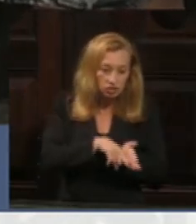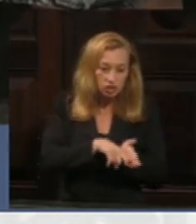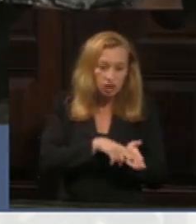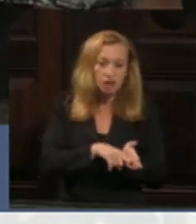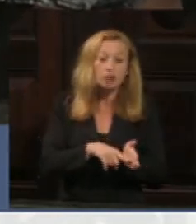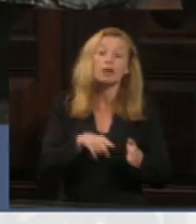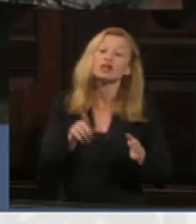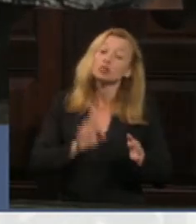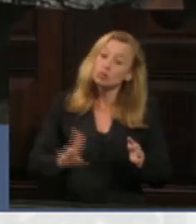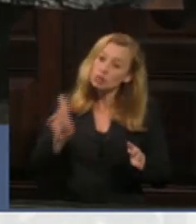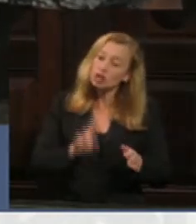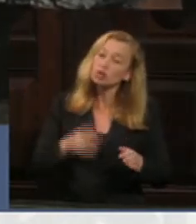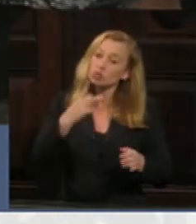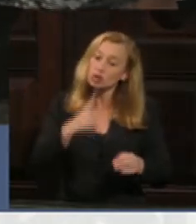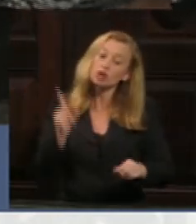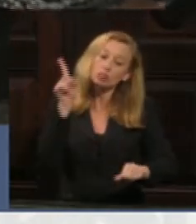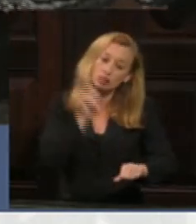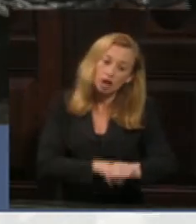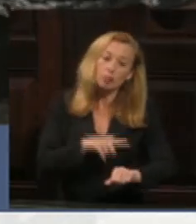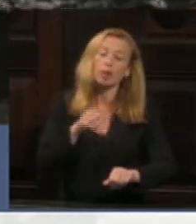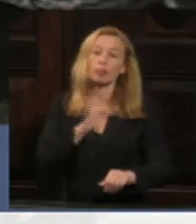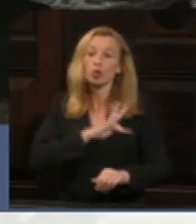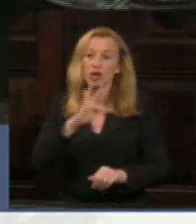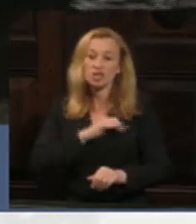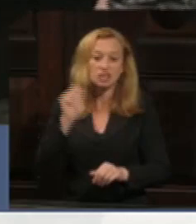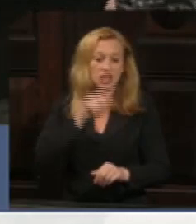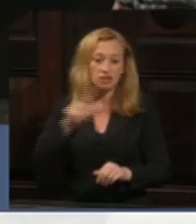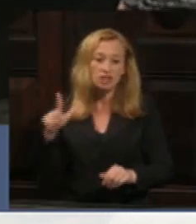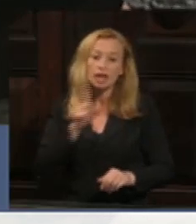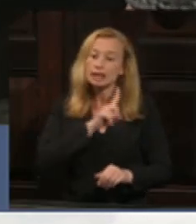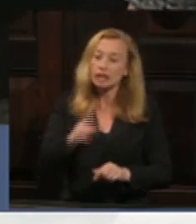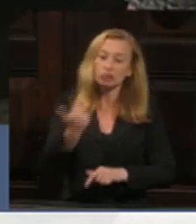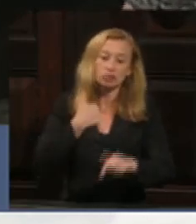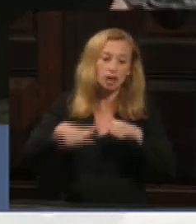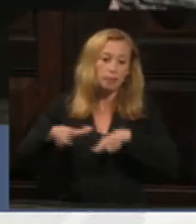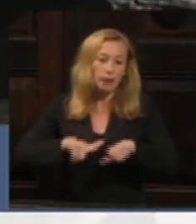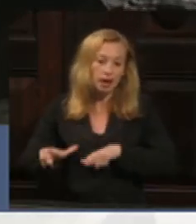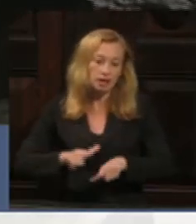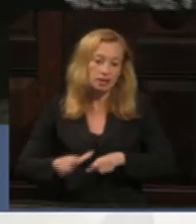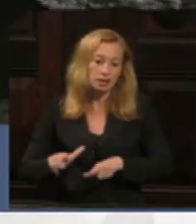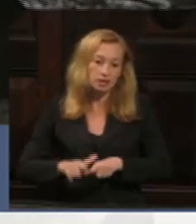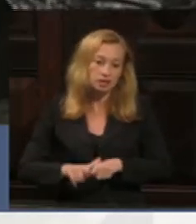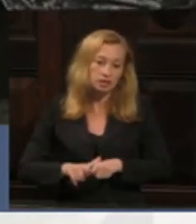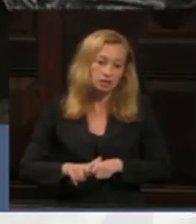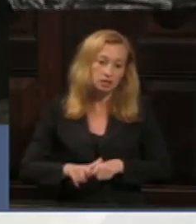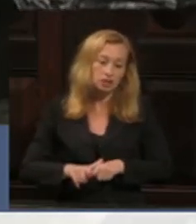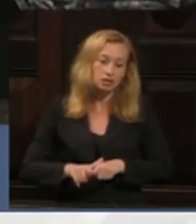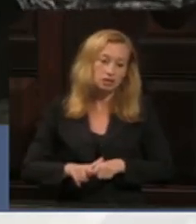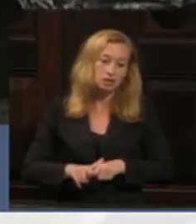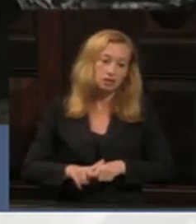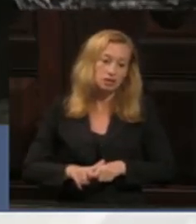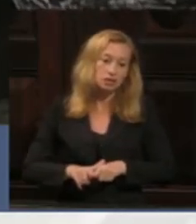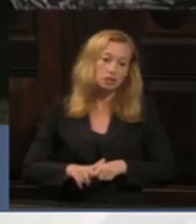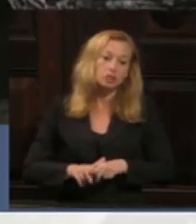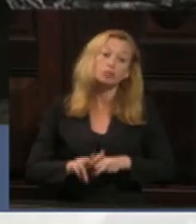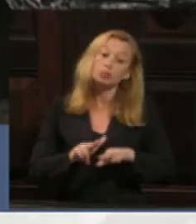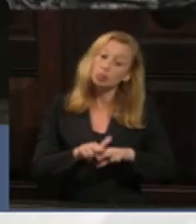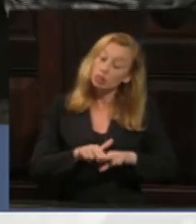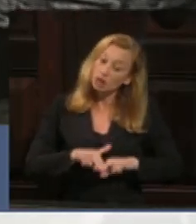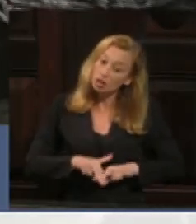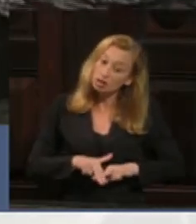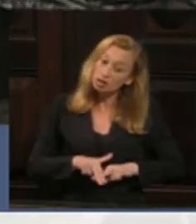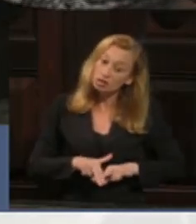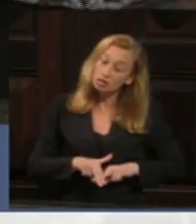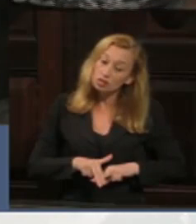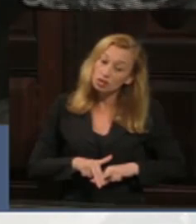seu tempo. A Polícia Civil não trabalha, e é por isso que está apanhando na imprensa, porque